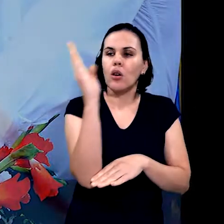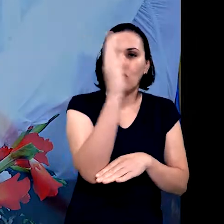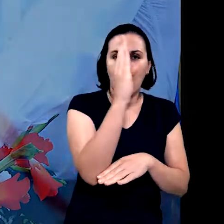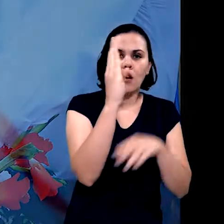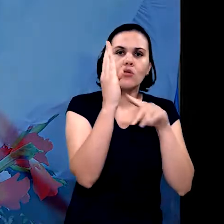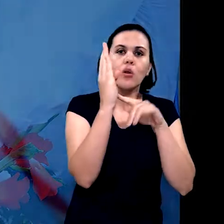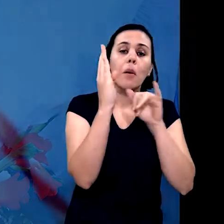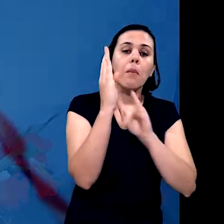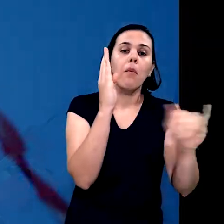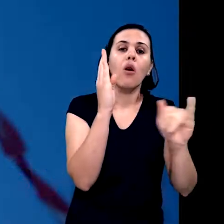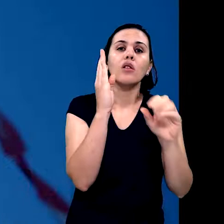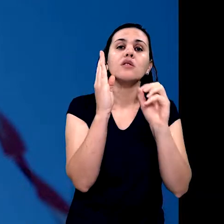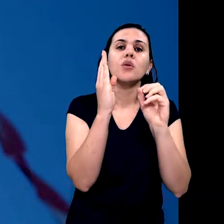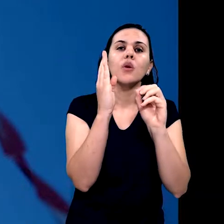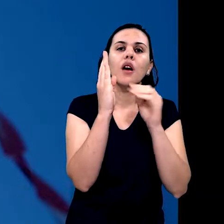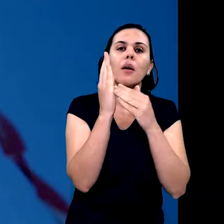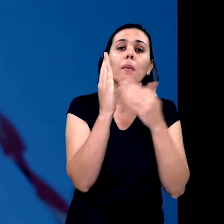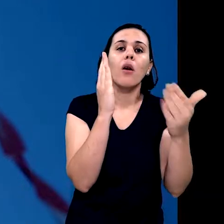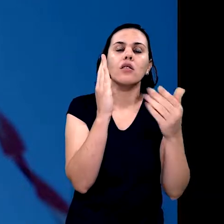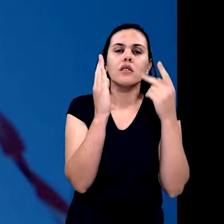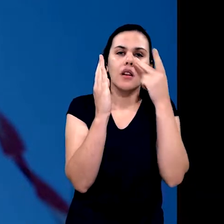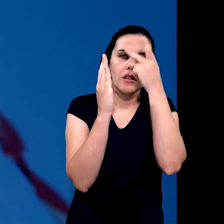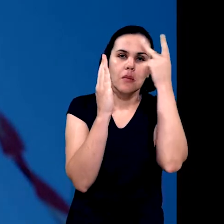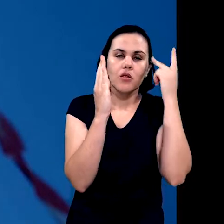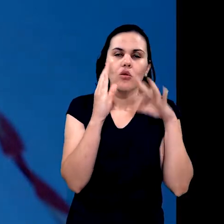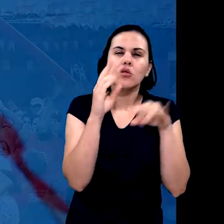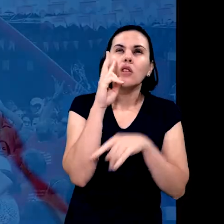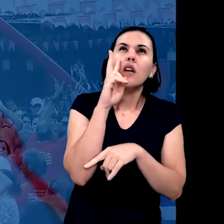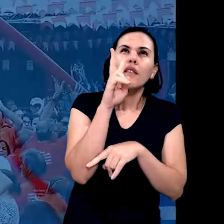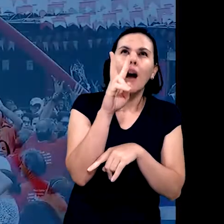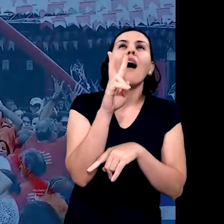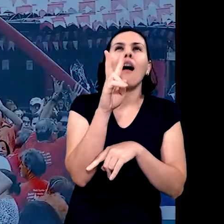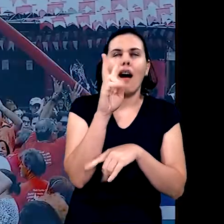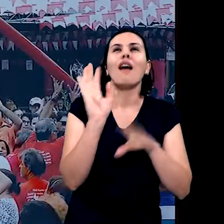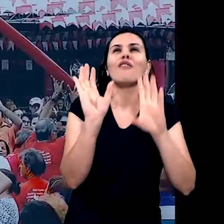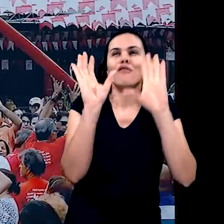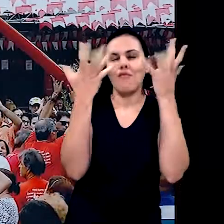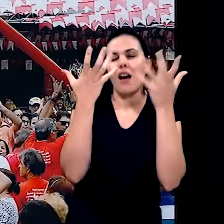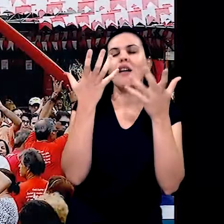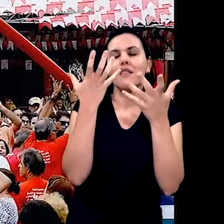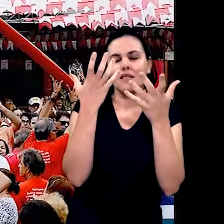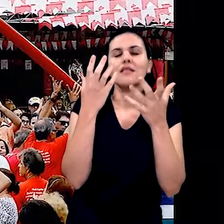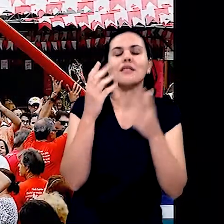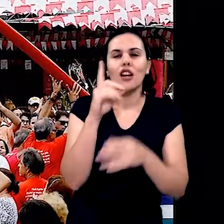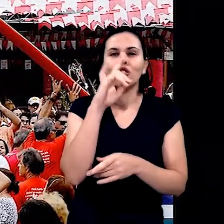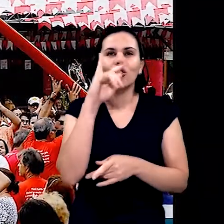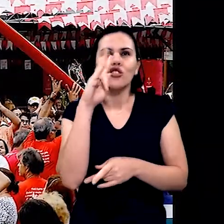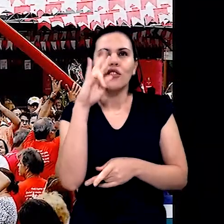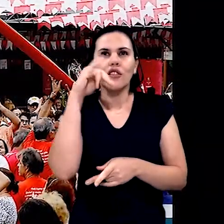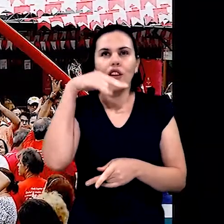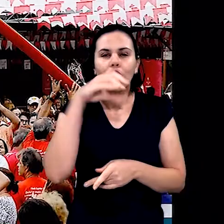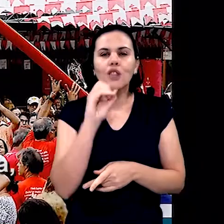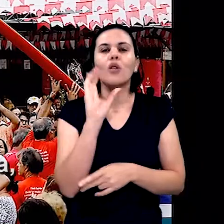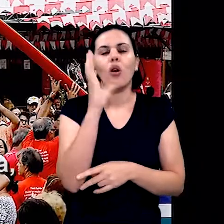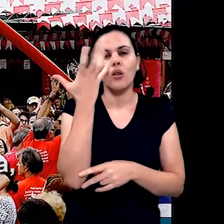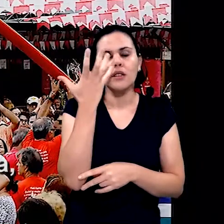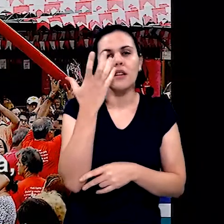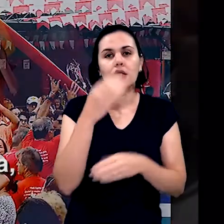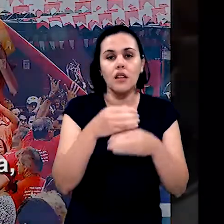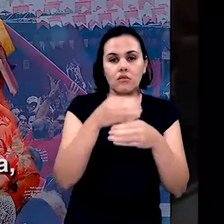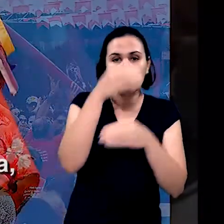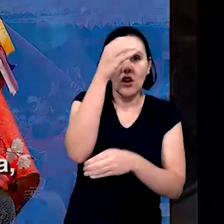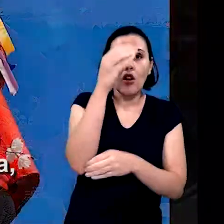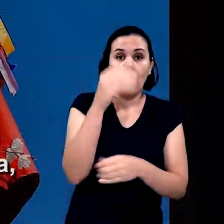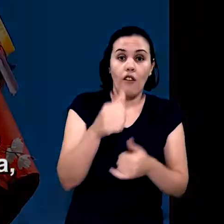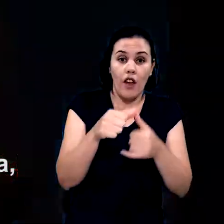O mastro erguido, e a pessoa passava e olhava, puxa, a festa está acontecendo, a festa do divino. Enquanto ele permanecia